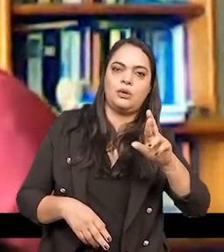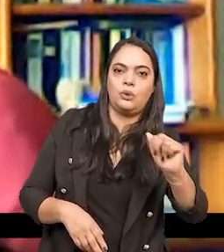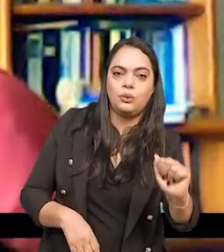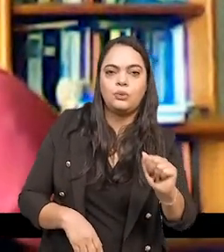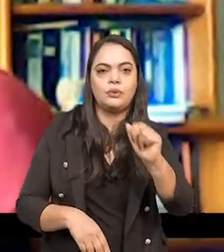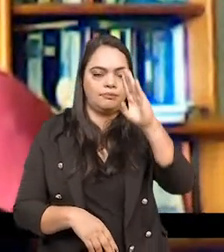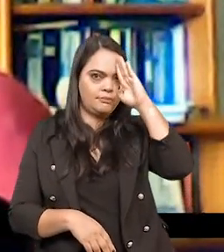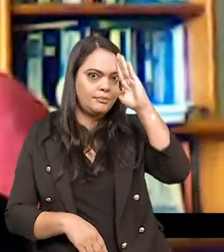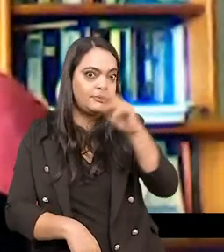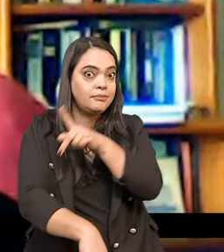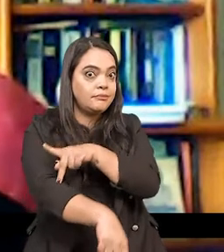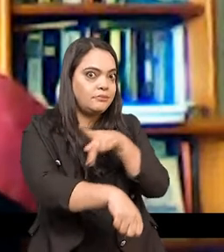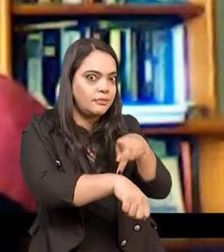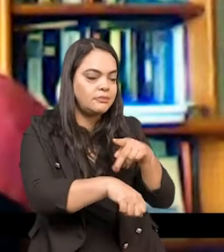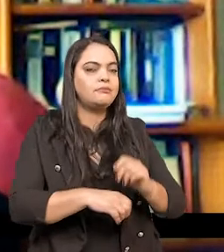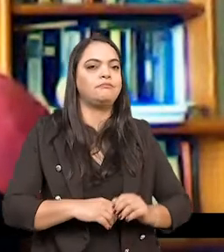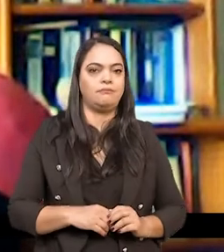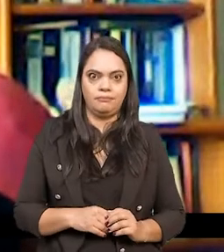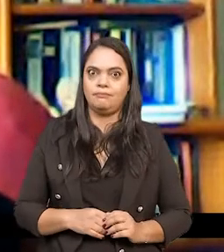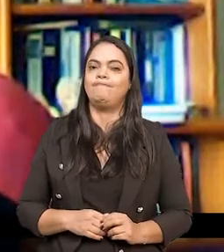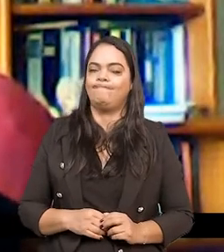de pedagogia em especial.